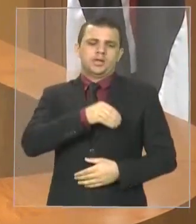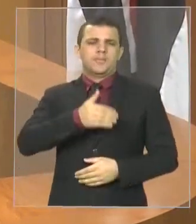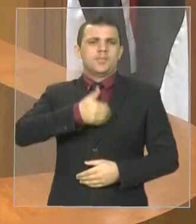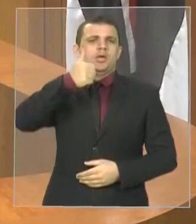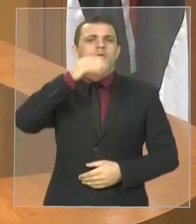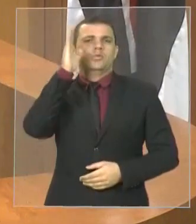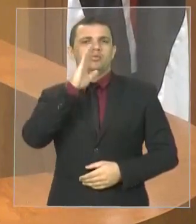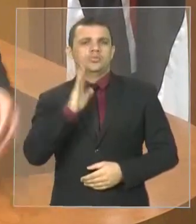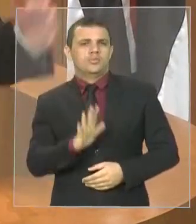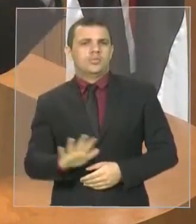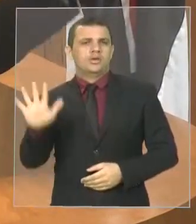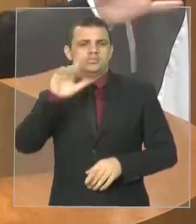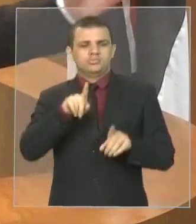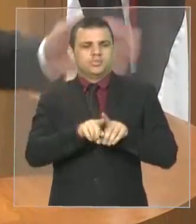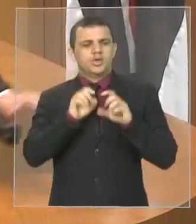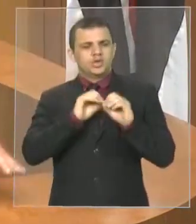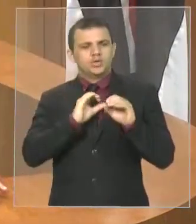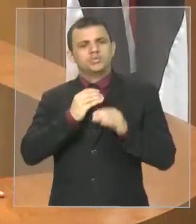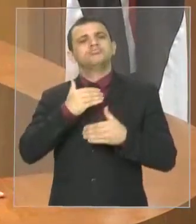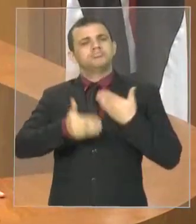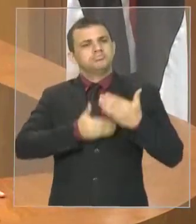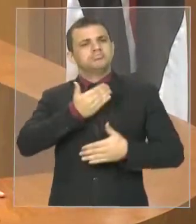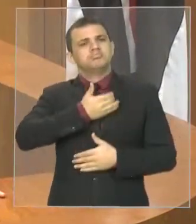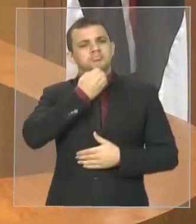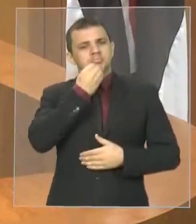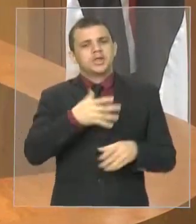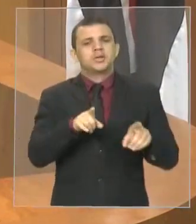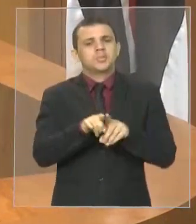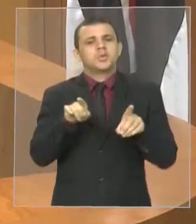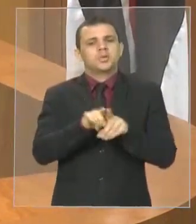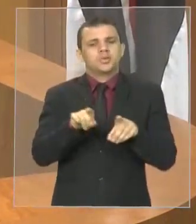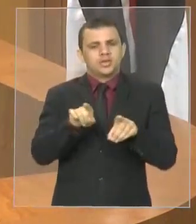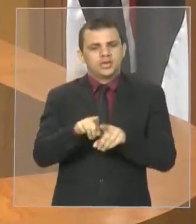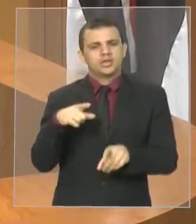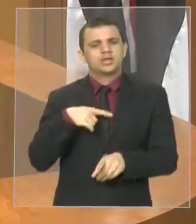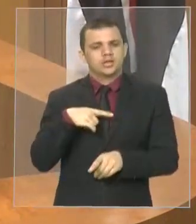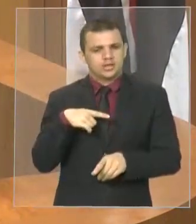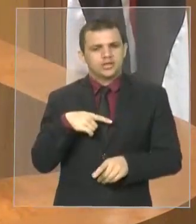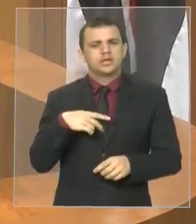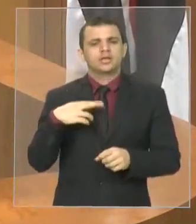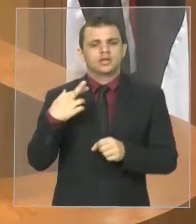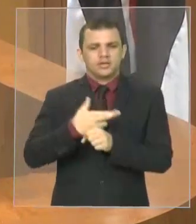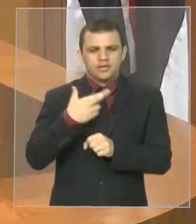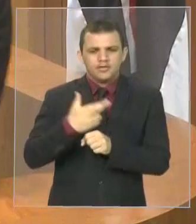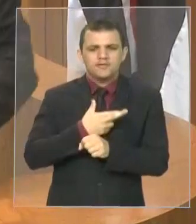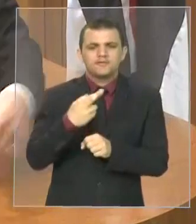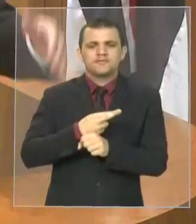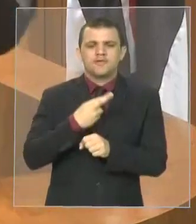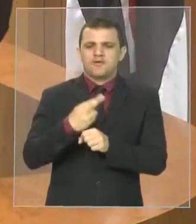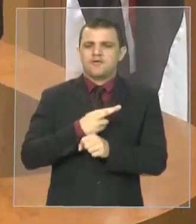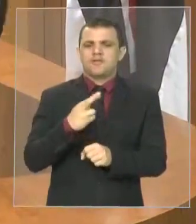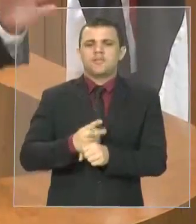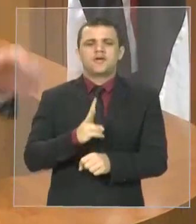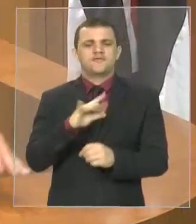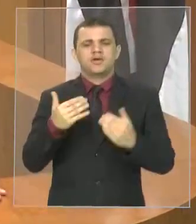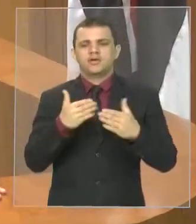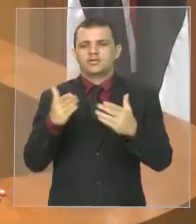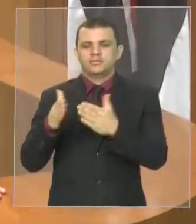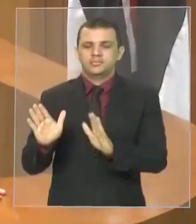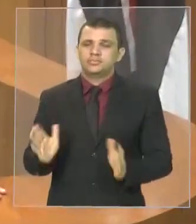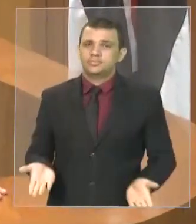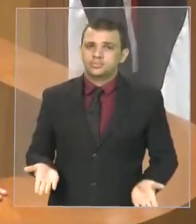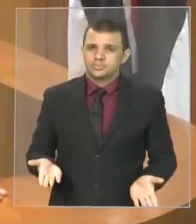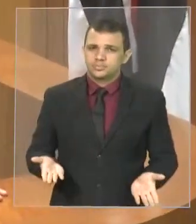escolas vão ser entregues. E aí eu volto à pergunta, senhores, não era melhor pegar o dinheiro das propagandas e investir na educação